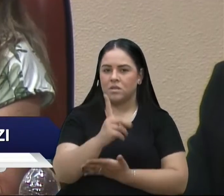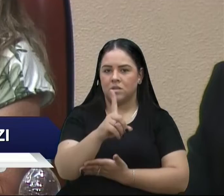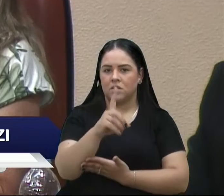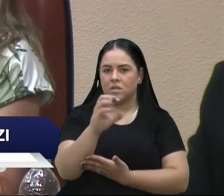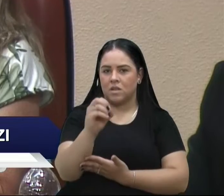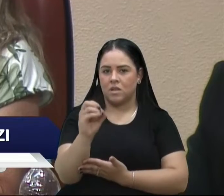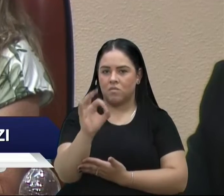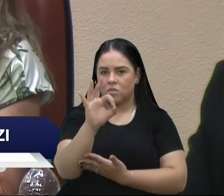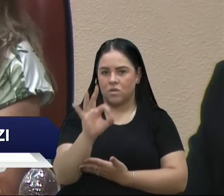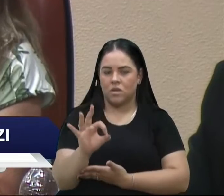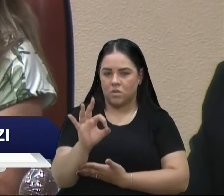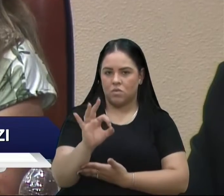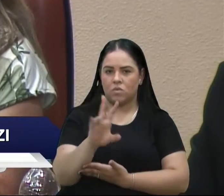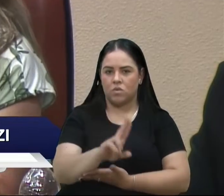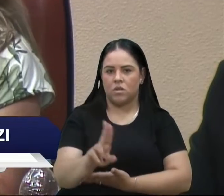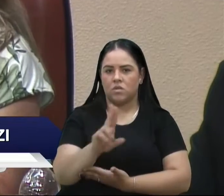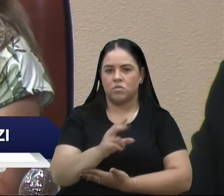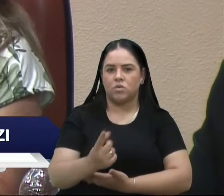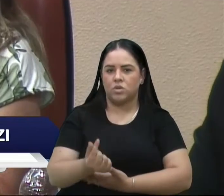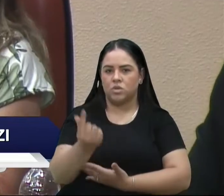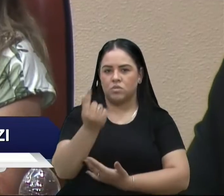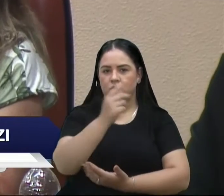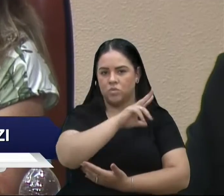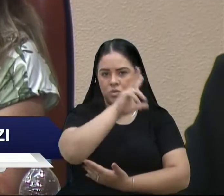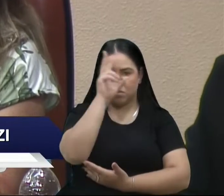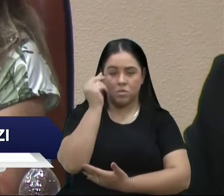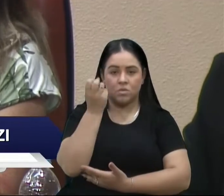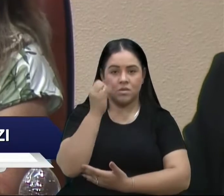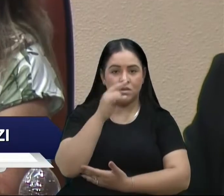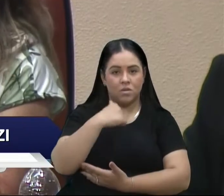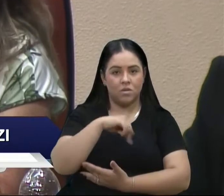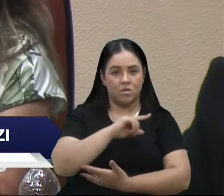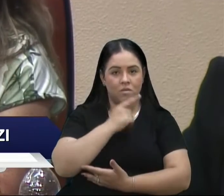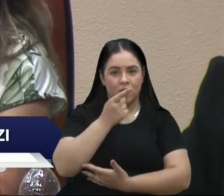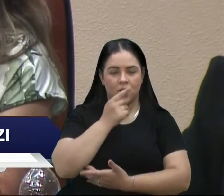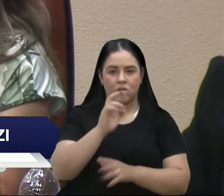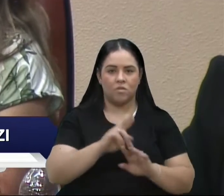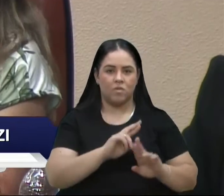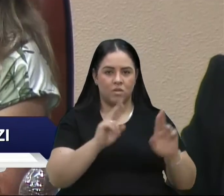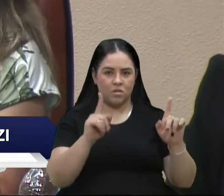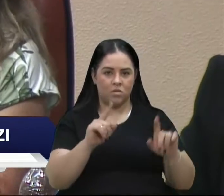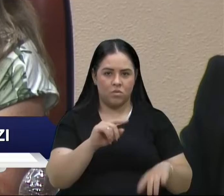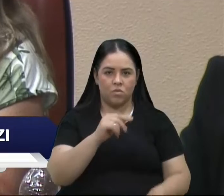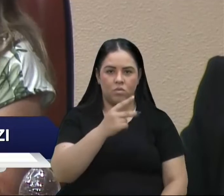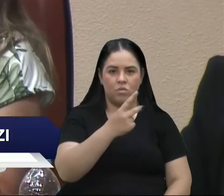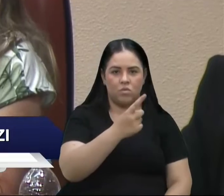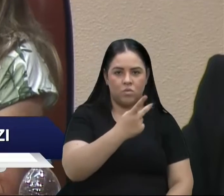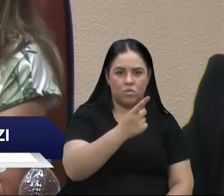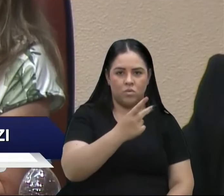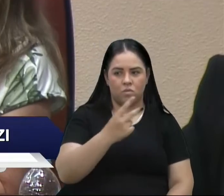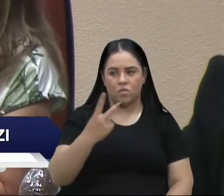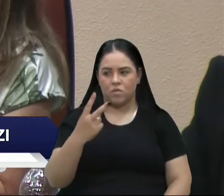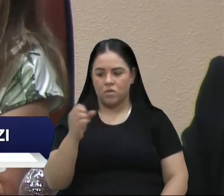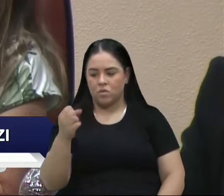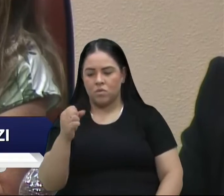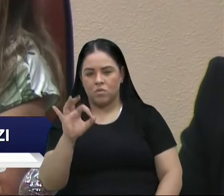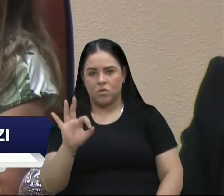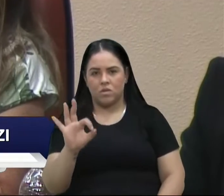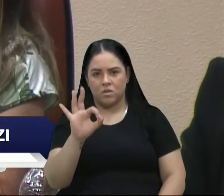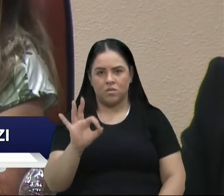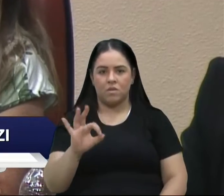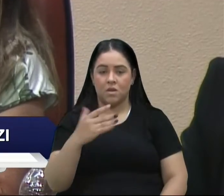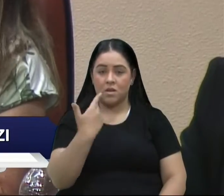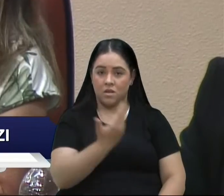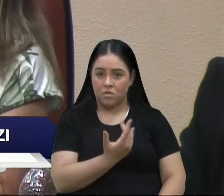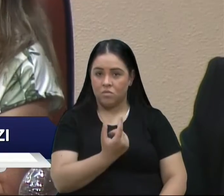100% custeada com recurso municipal. Então, quando a gente fala dessa diferença dos 12 para os 28, é aí que está indo o dinheiro